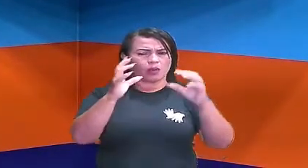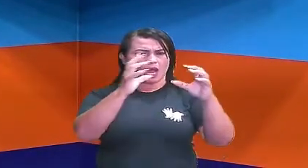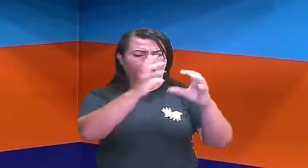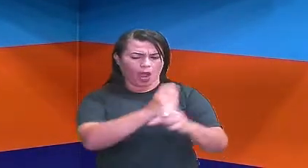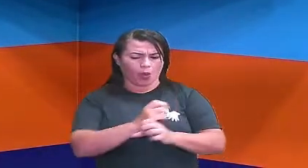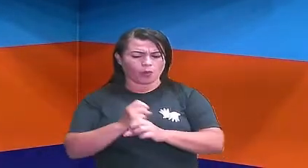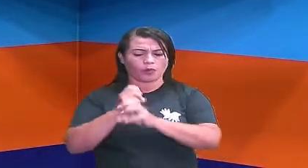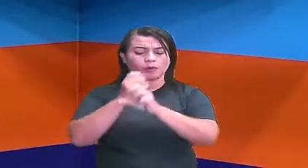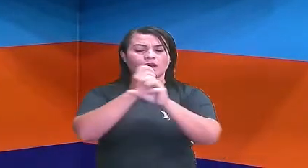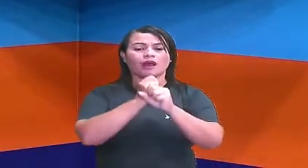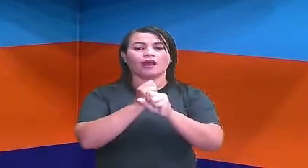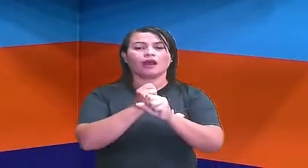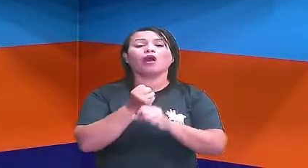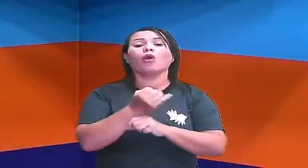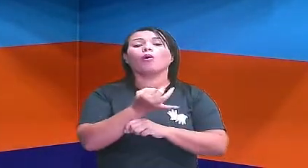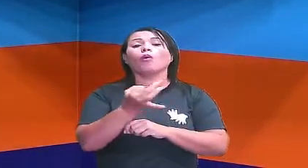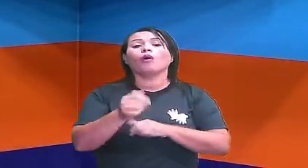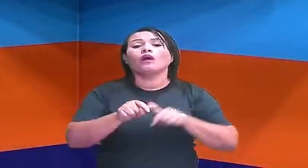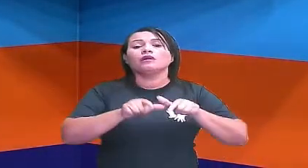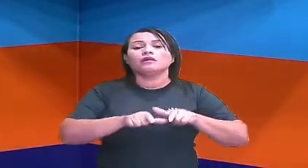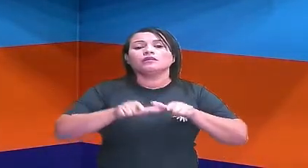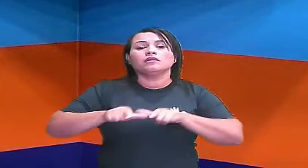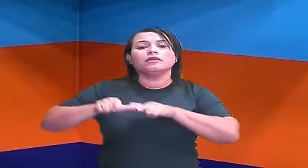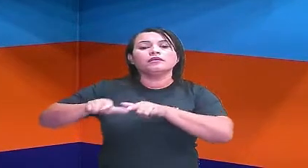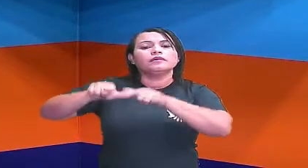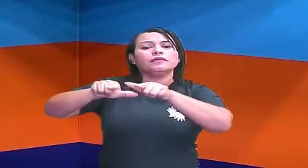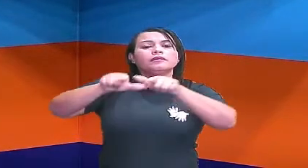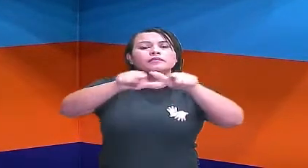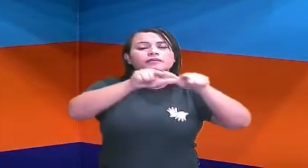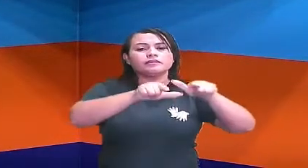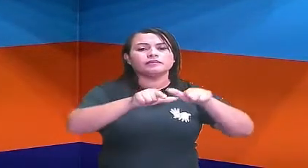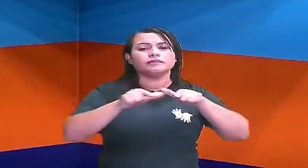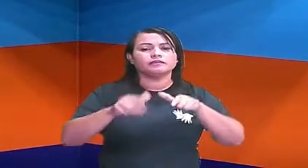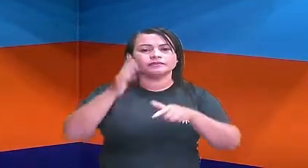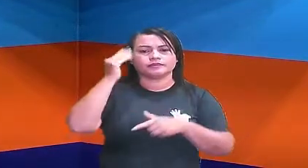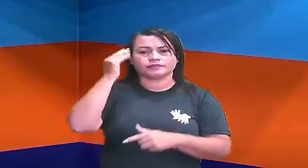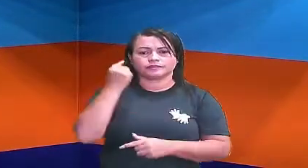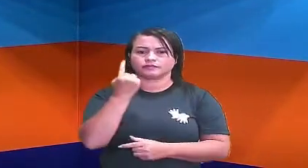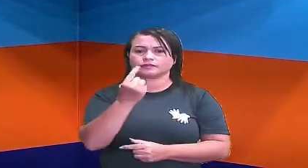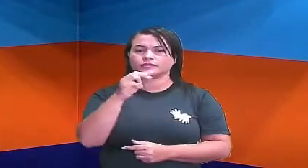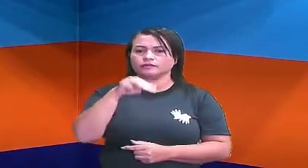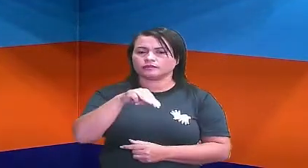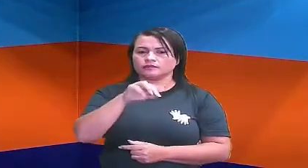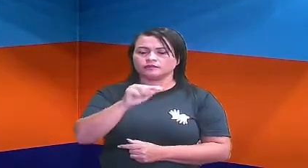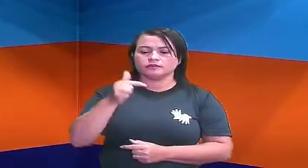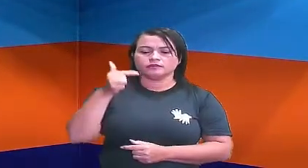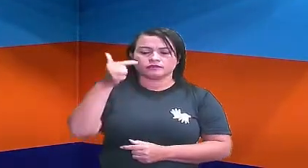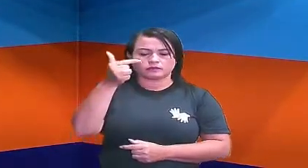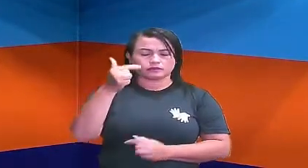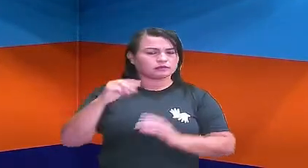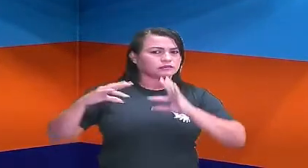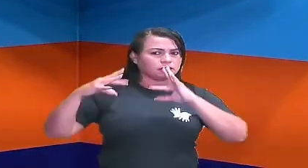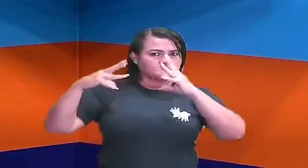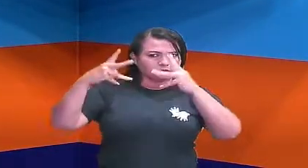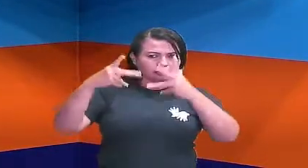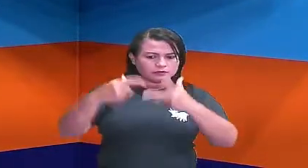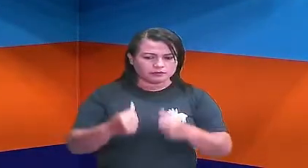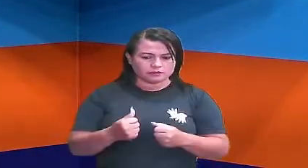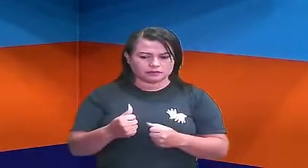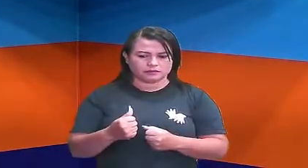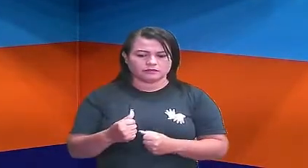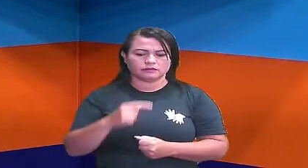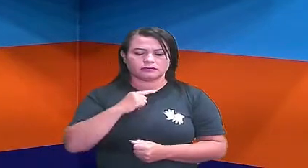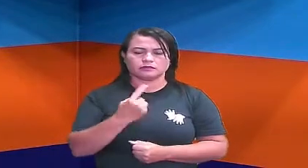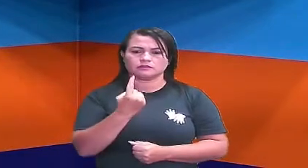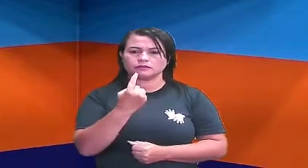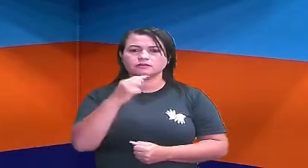área desse quadradinho, eu já tenho o quê? Que é 1 metro quadrado. eu quero saber a área completa. Se aqui é 1 metro